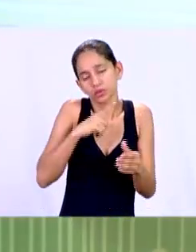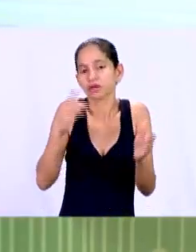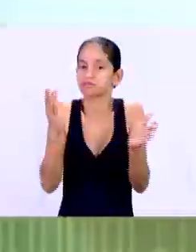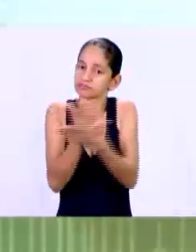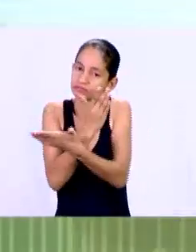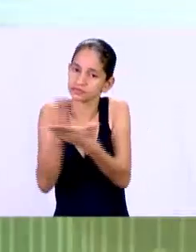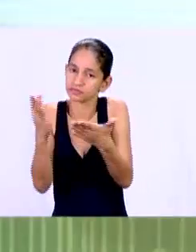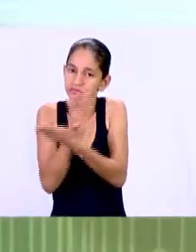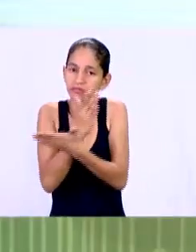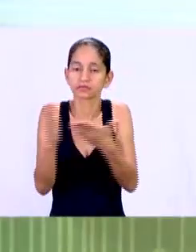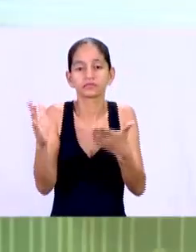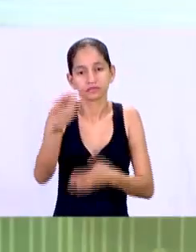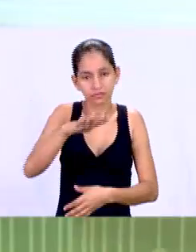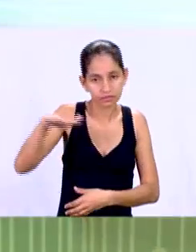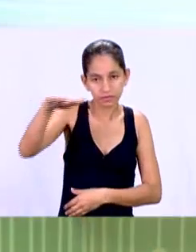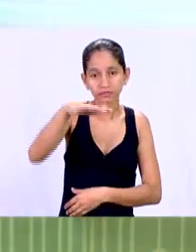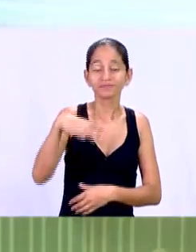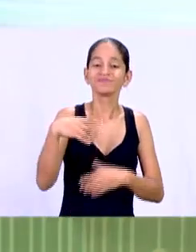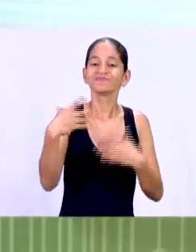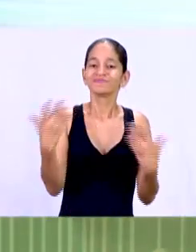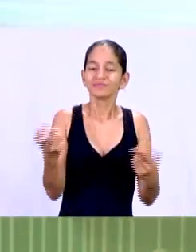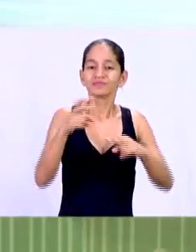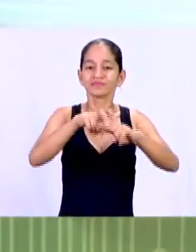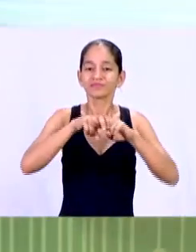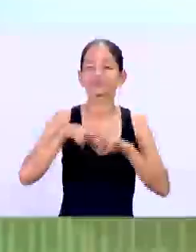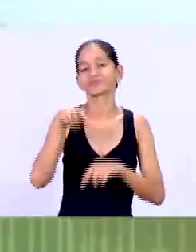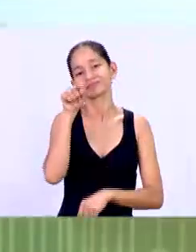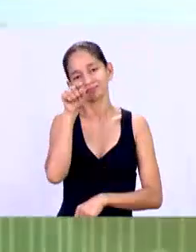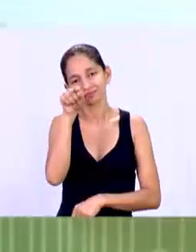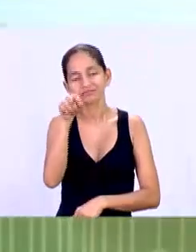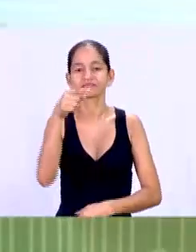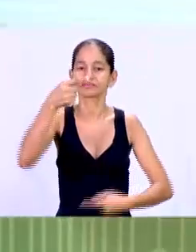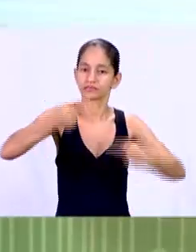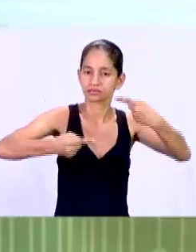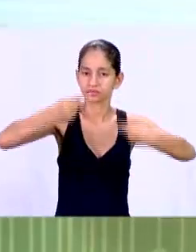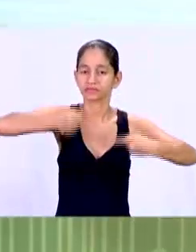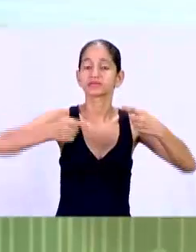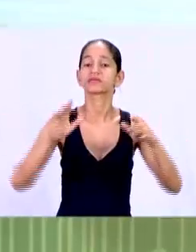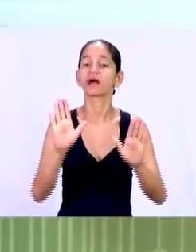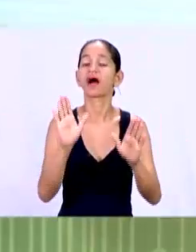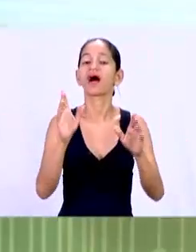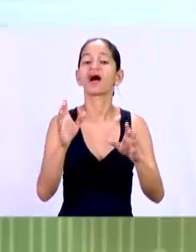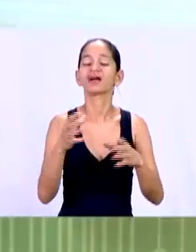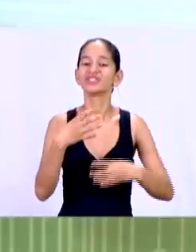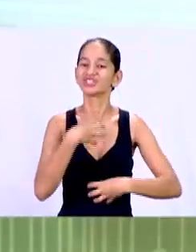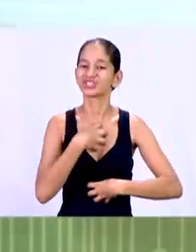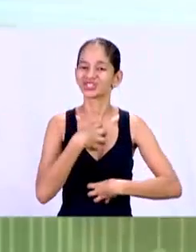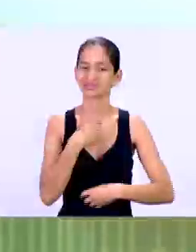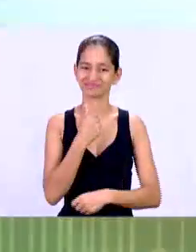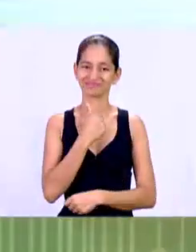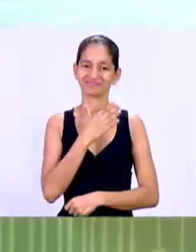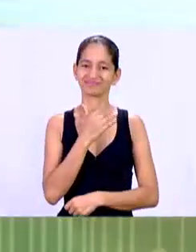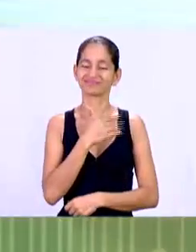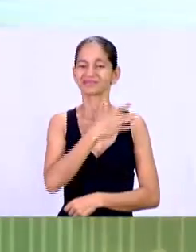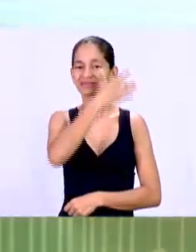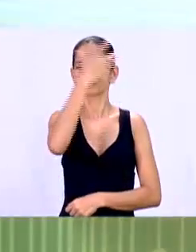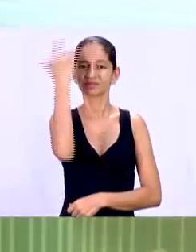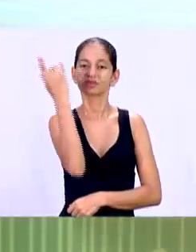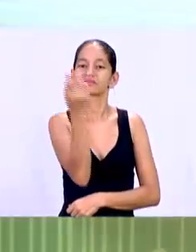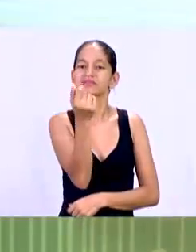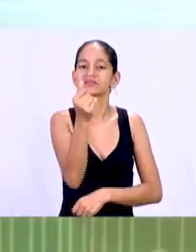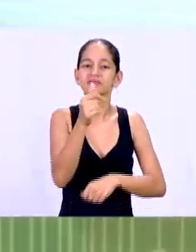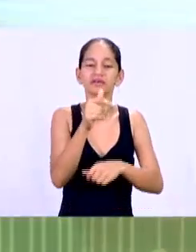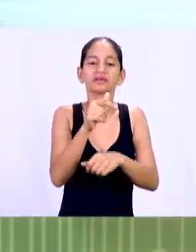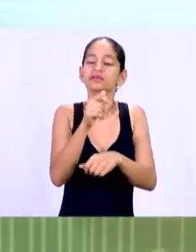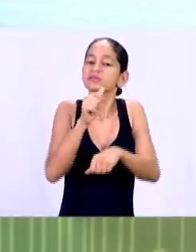ética latino-americana, de um debate sobre essa exclusão, é justamente quem é essa pessoa que está